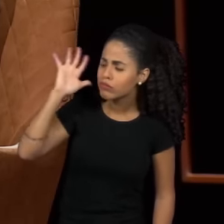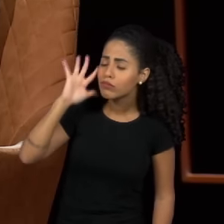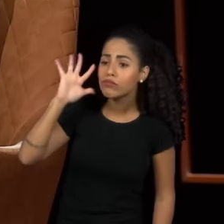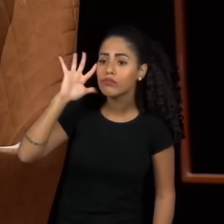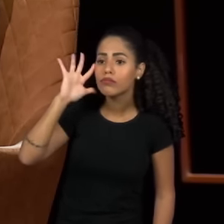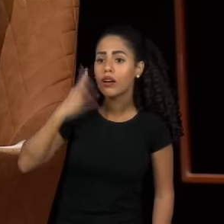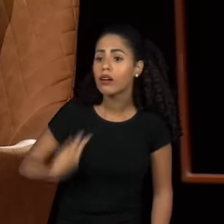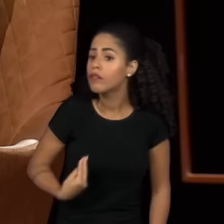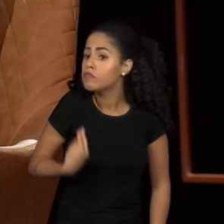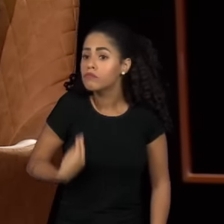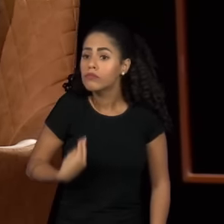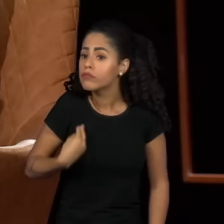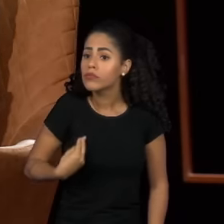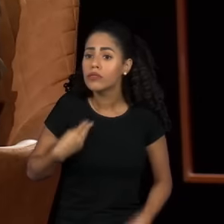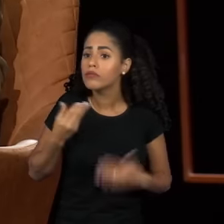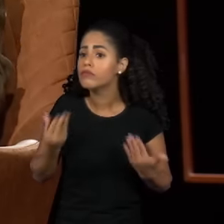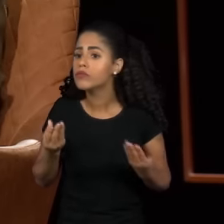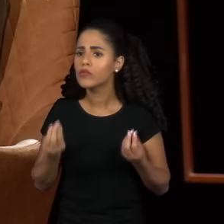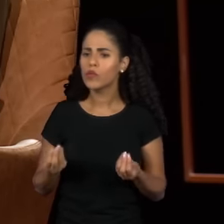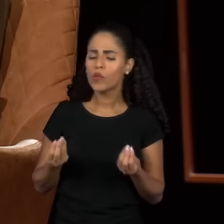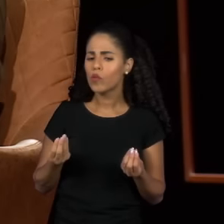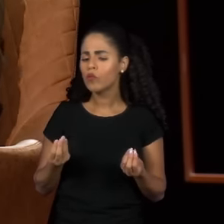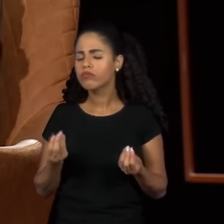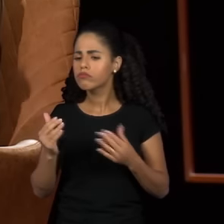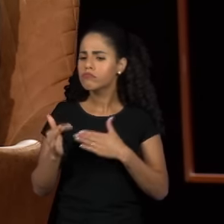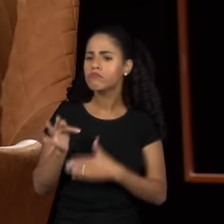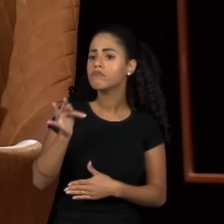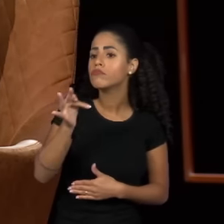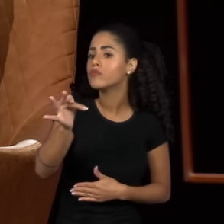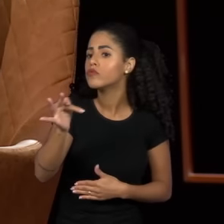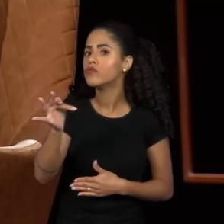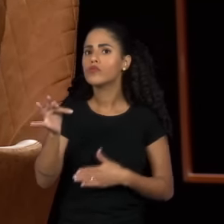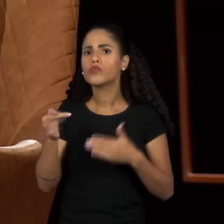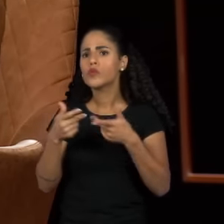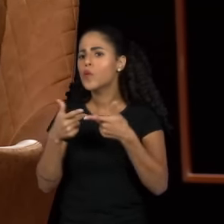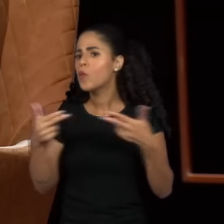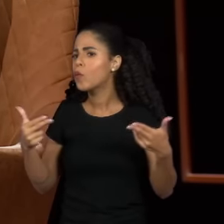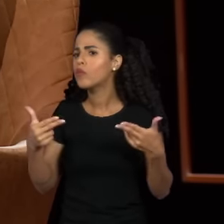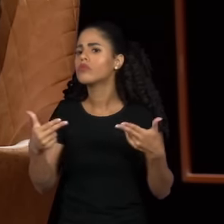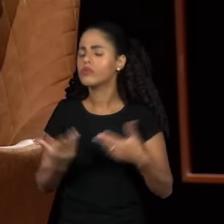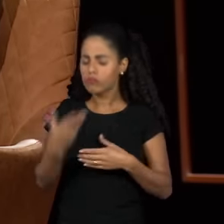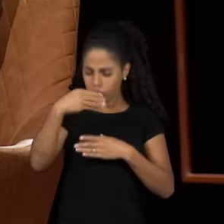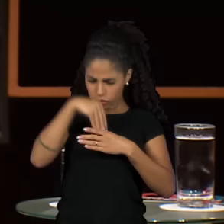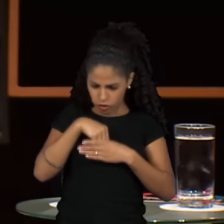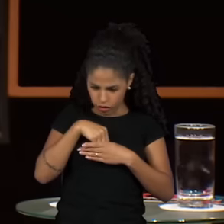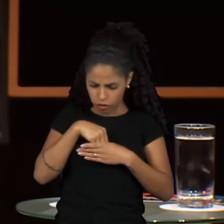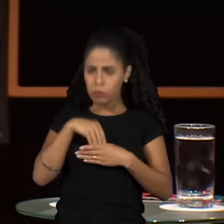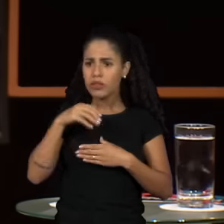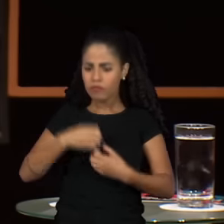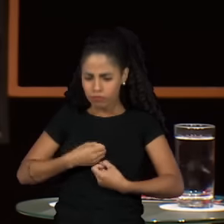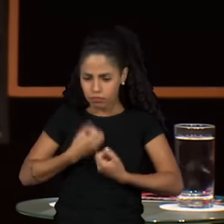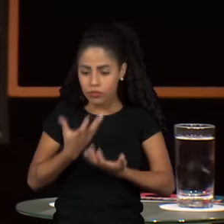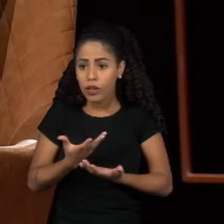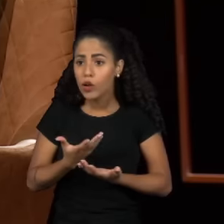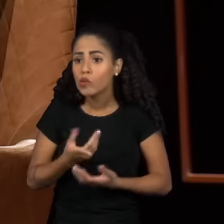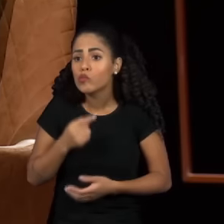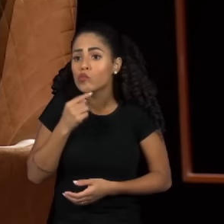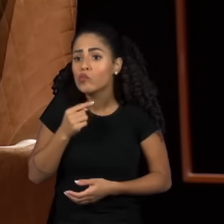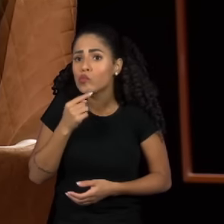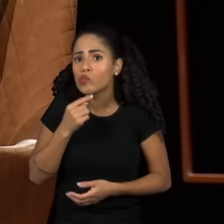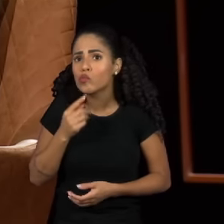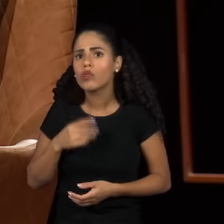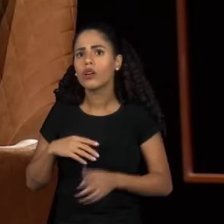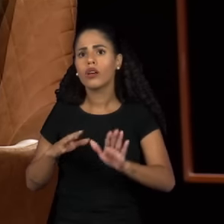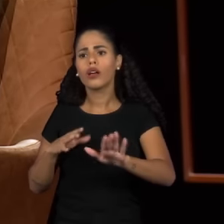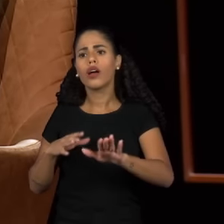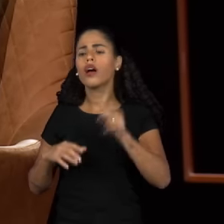vida, do indivíduo, questões muito existenciais que eu não conseguia responder. E aí meu pai me colocou, ele